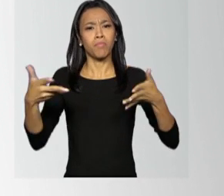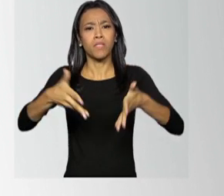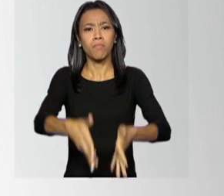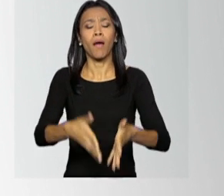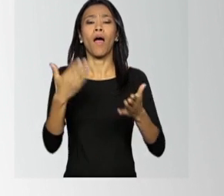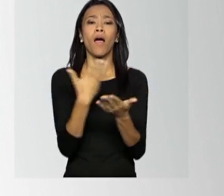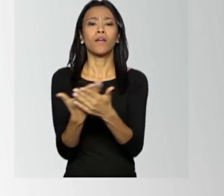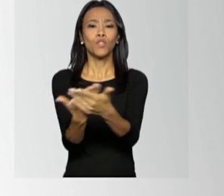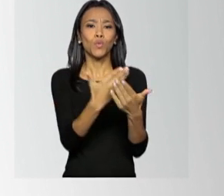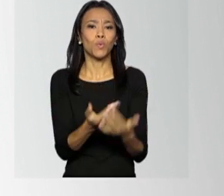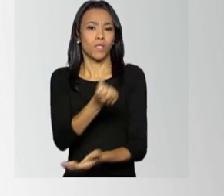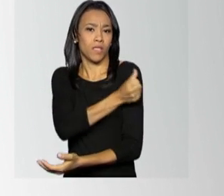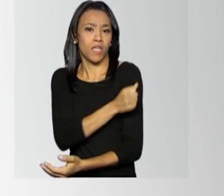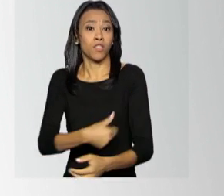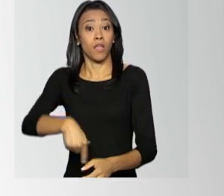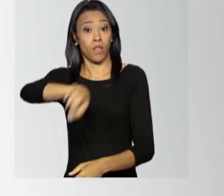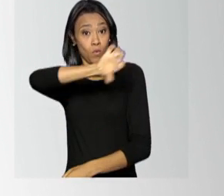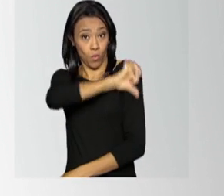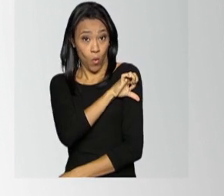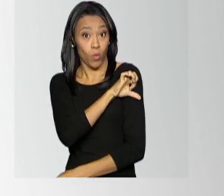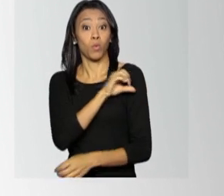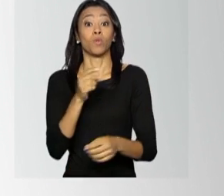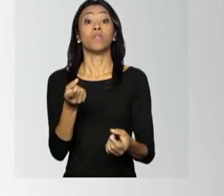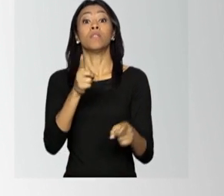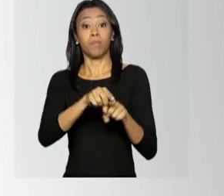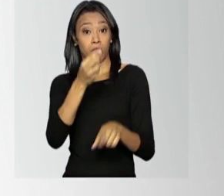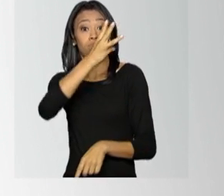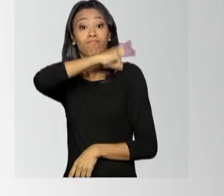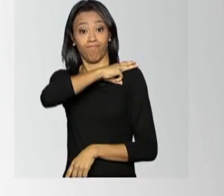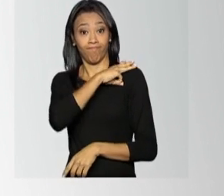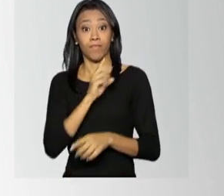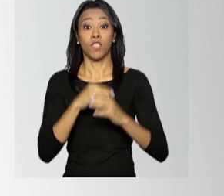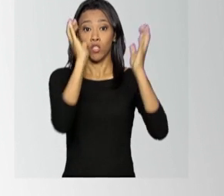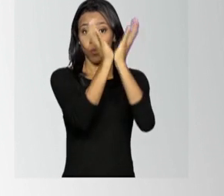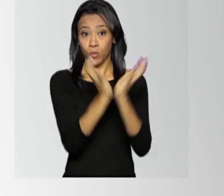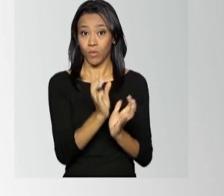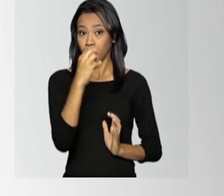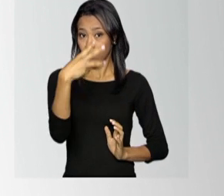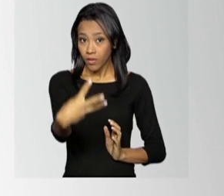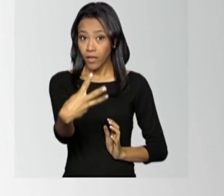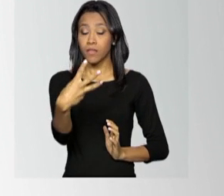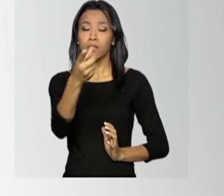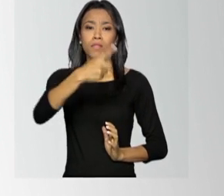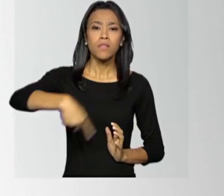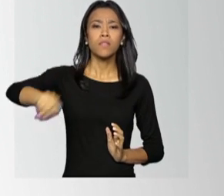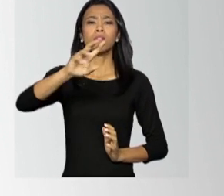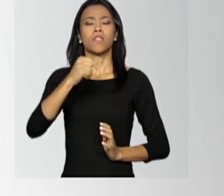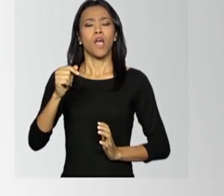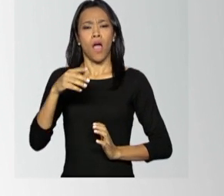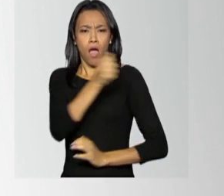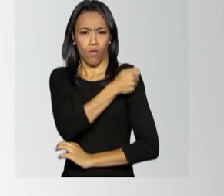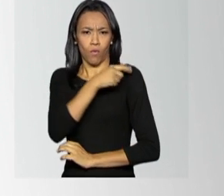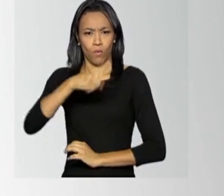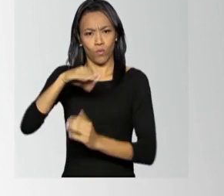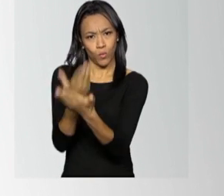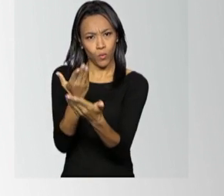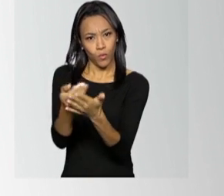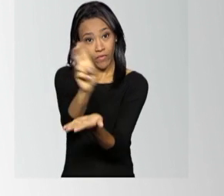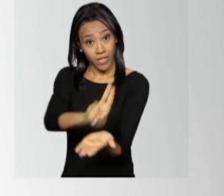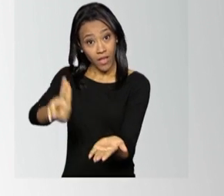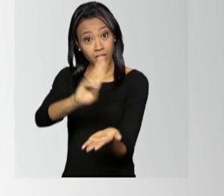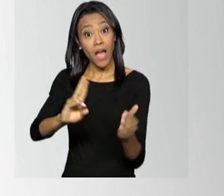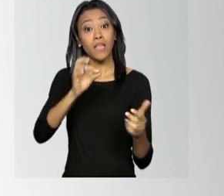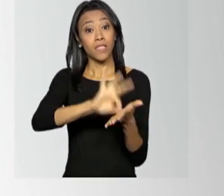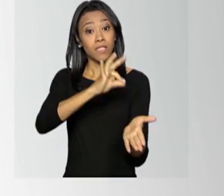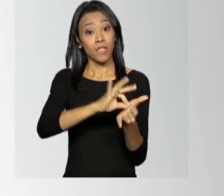do 6º ao 9º ano do ensino fundamental e do ensino médio, divididos em 3 níveis. Para os estudantes de universidades, a inscrição vai